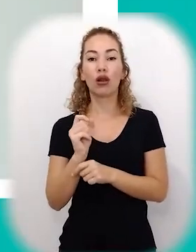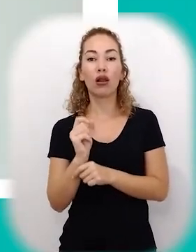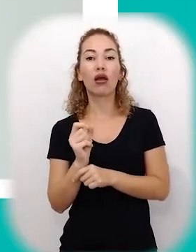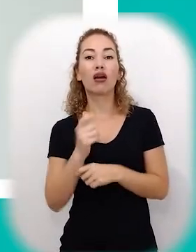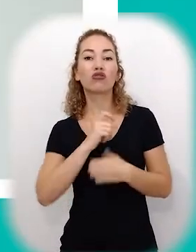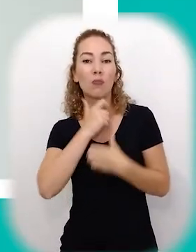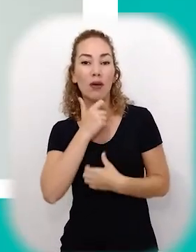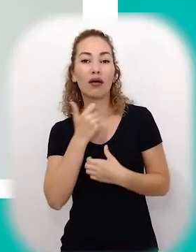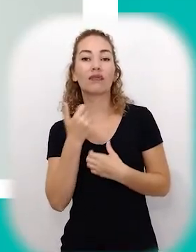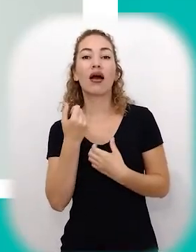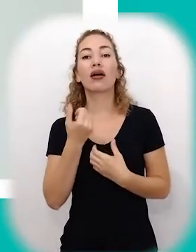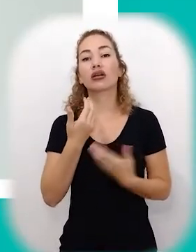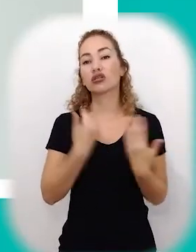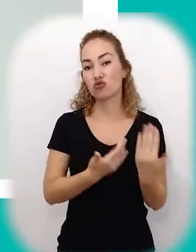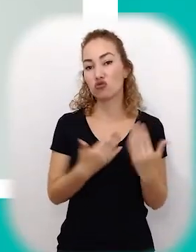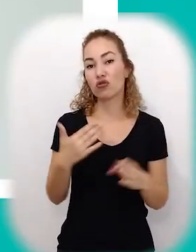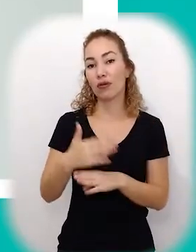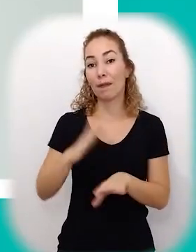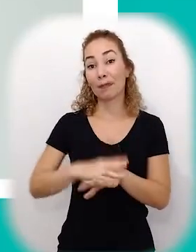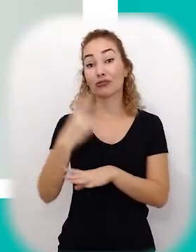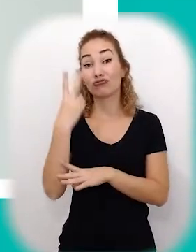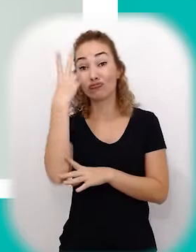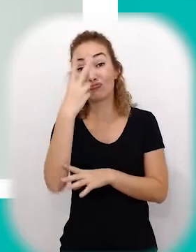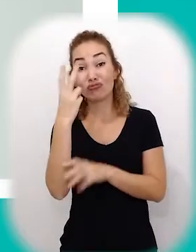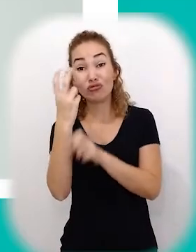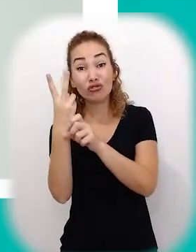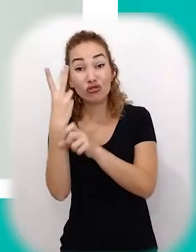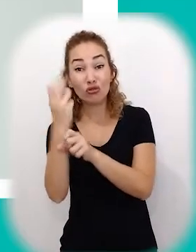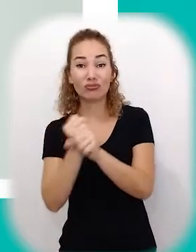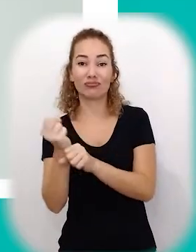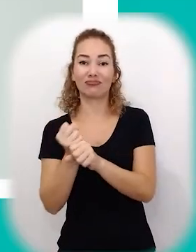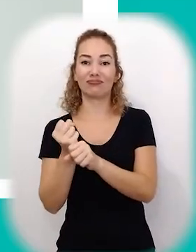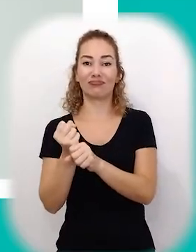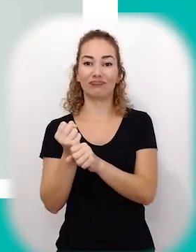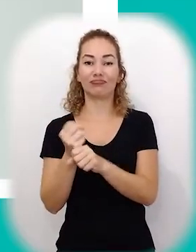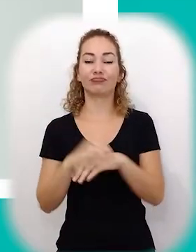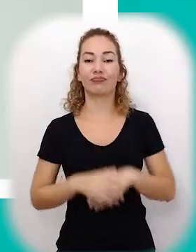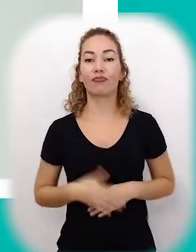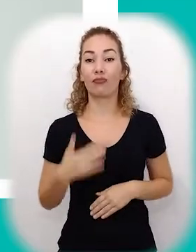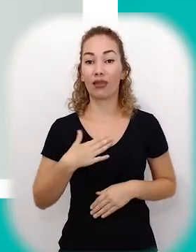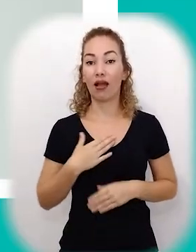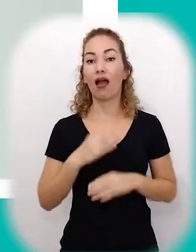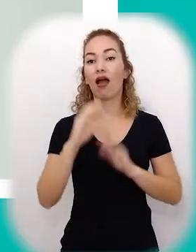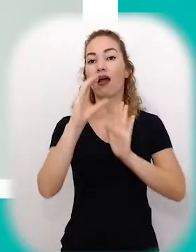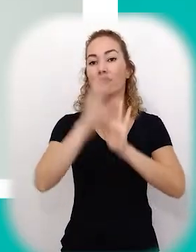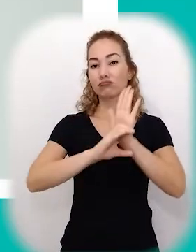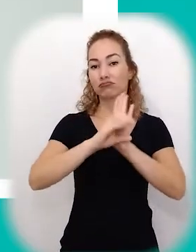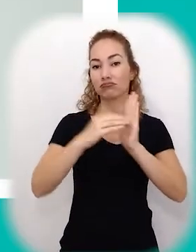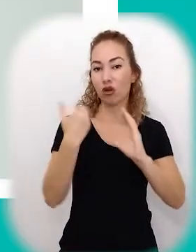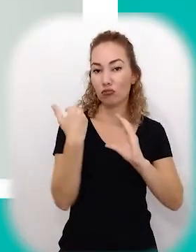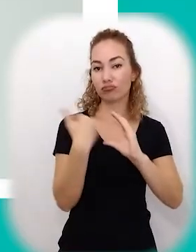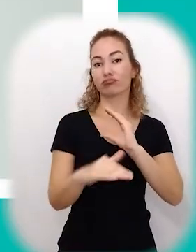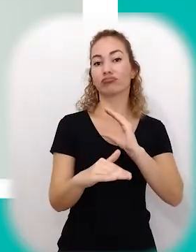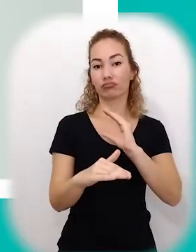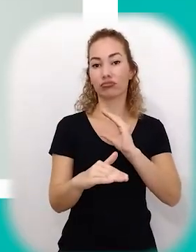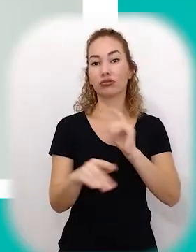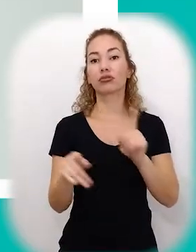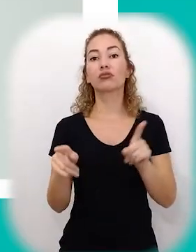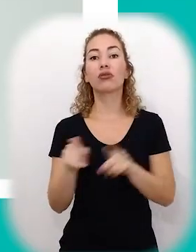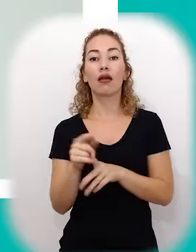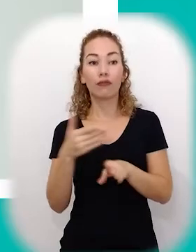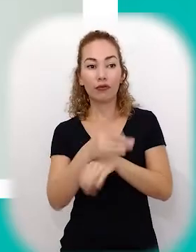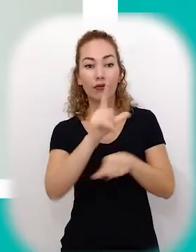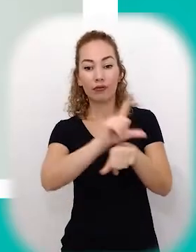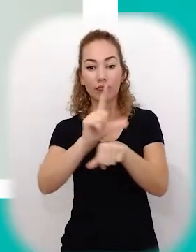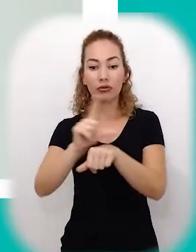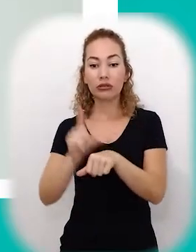aprendiz há mais de 2 anos, eu acredito. Eu enviei meu currículo por e-mail, ia também nas